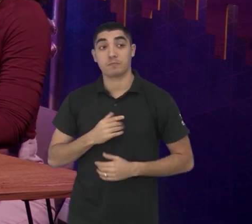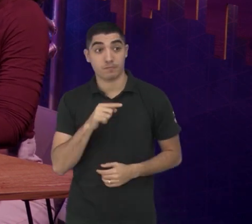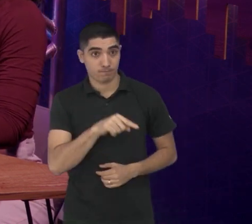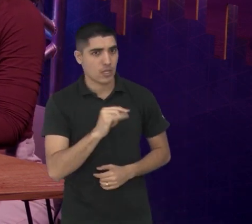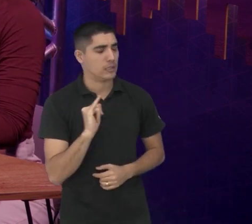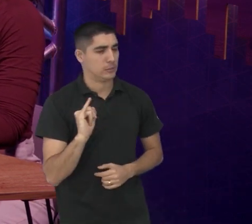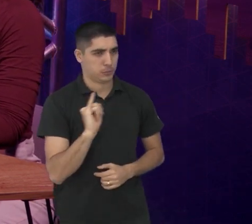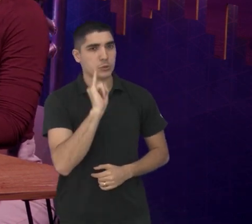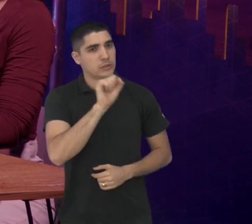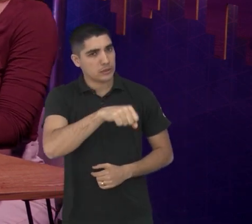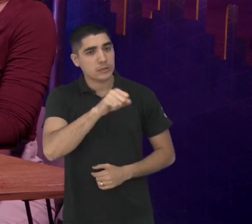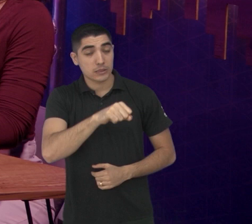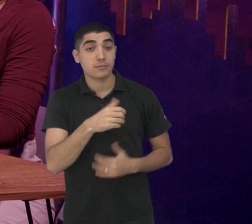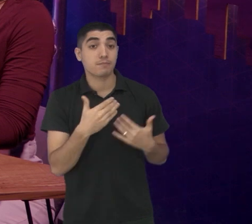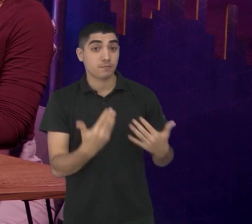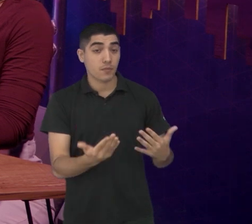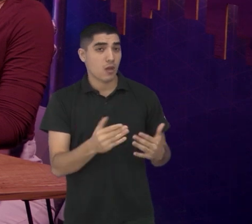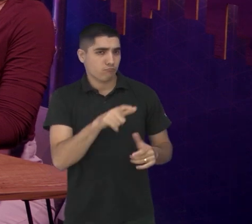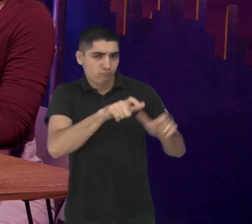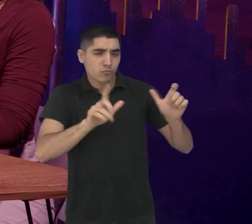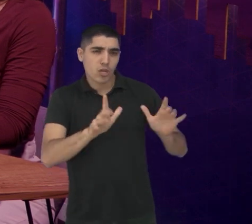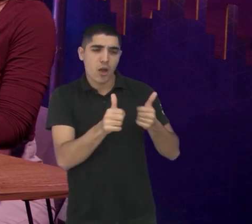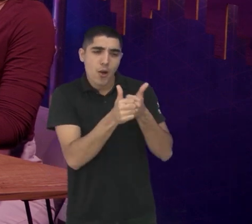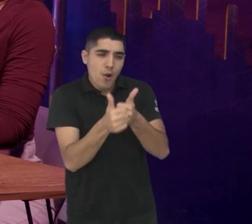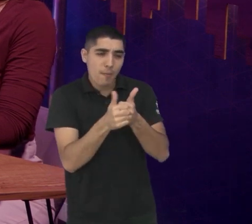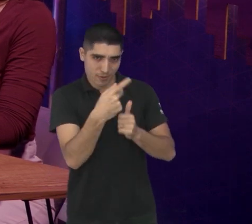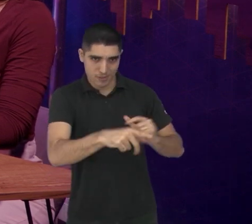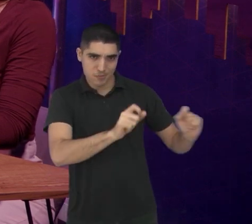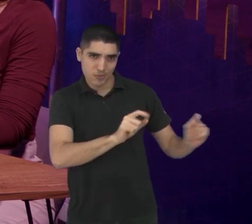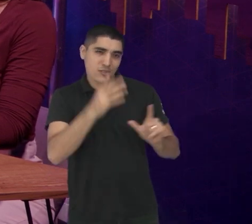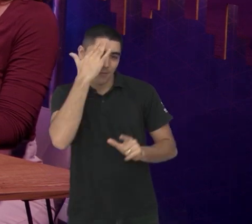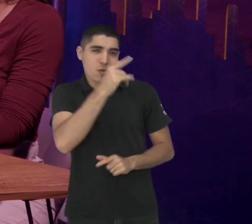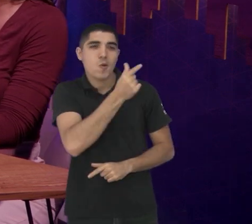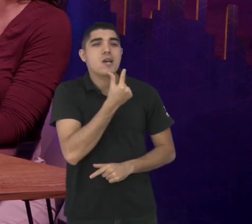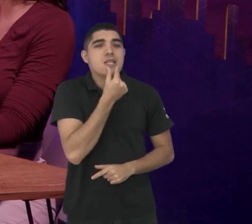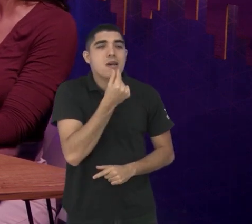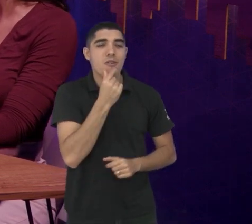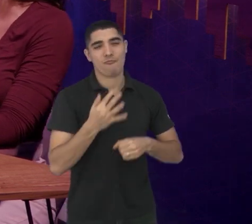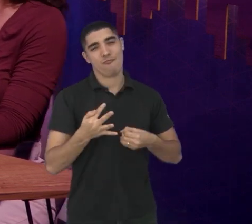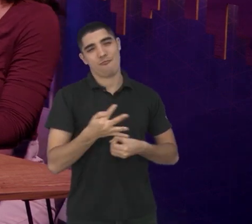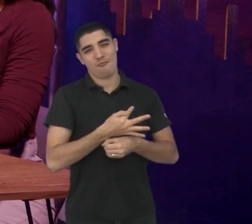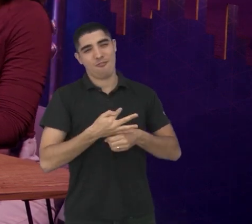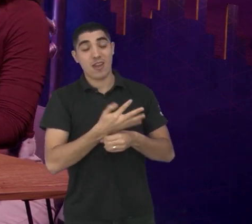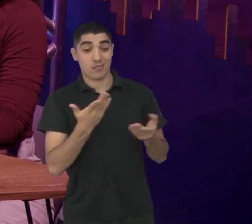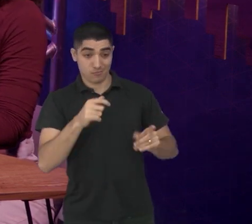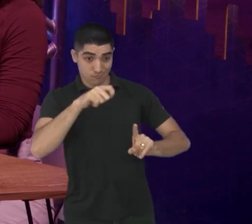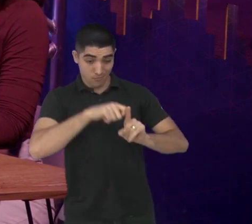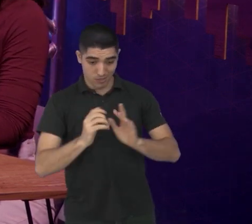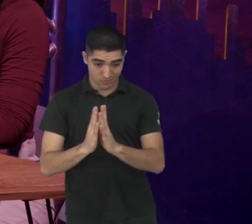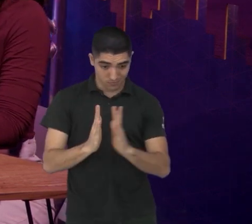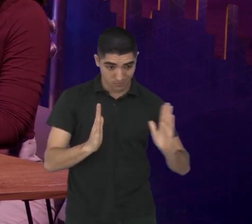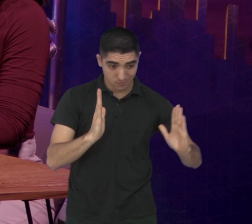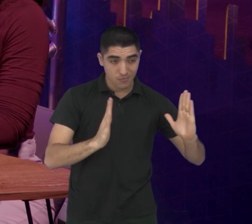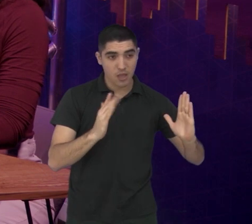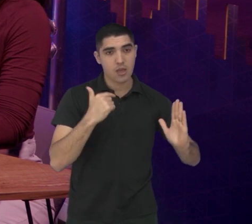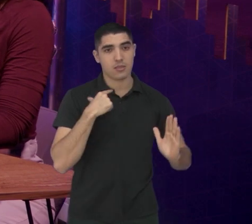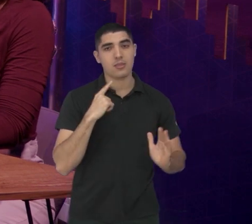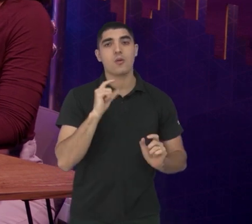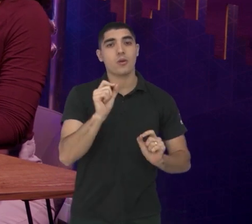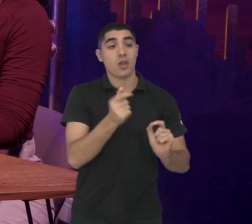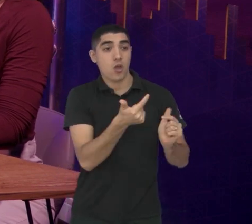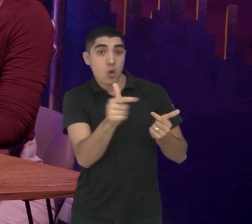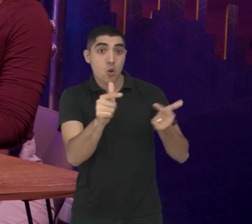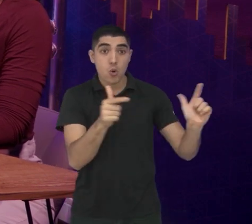gente. Sim, um tema importantíssimo e para quem já acompanha o Pode Ser, vocês sabem que o Samu tá de férias, né? Então, durante esse mês, toda semana